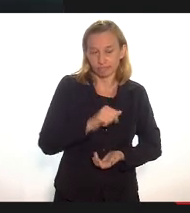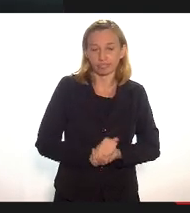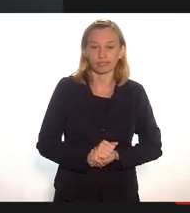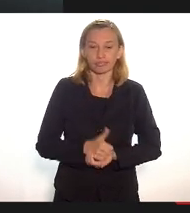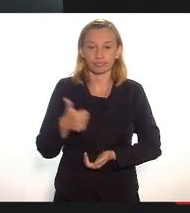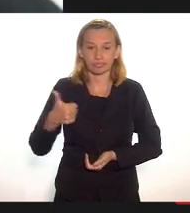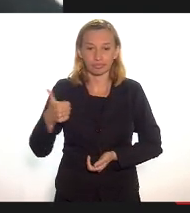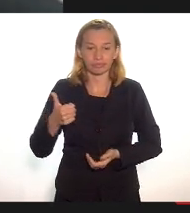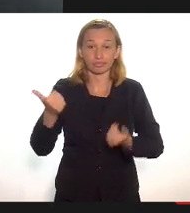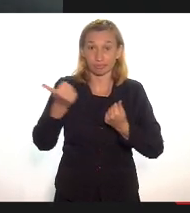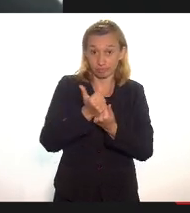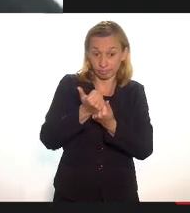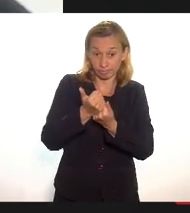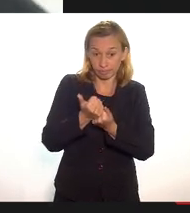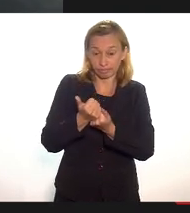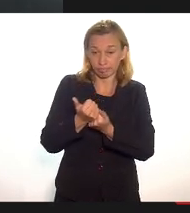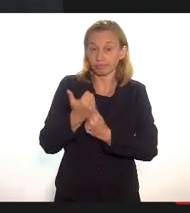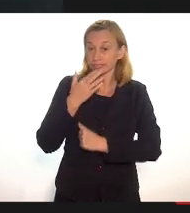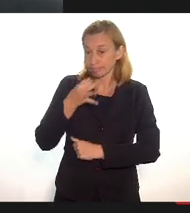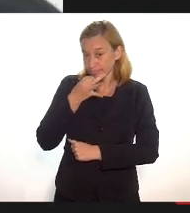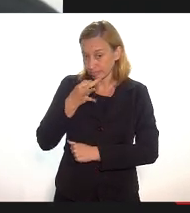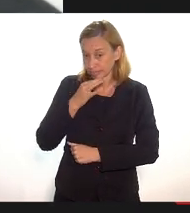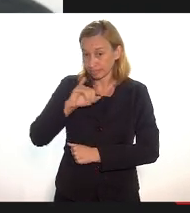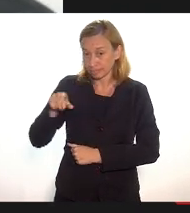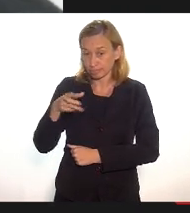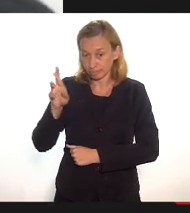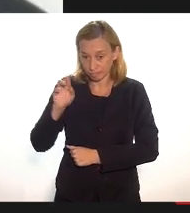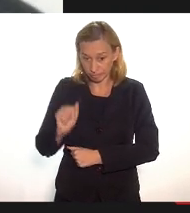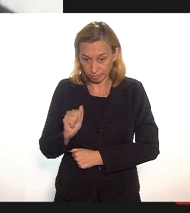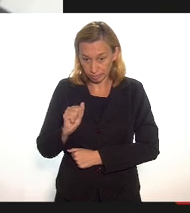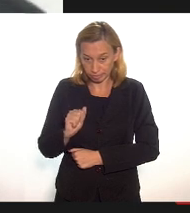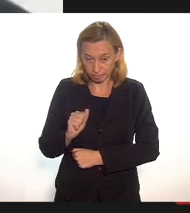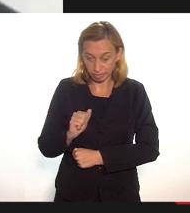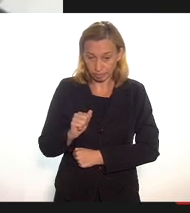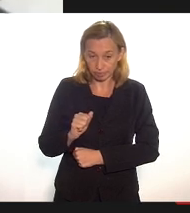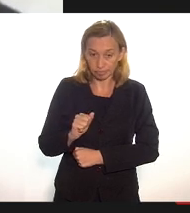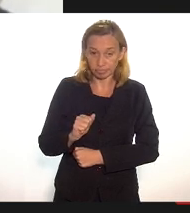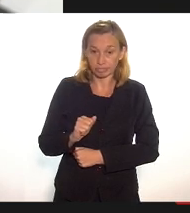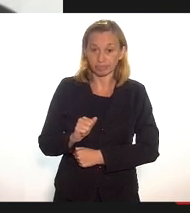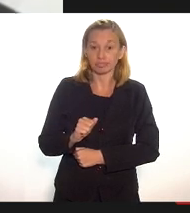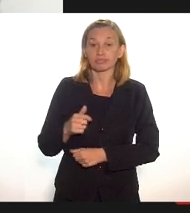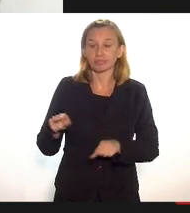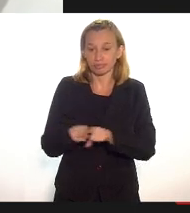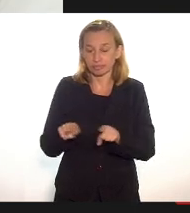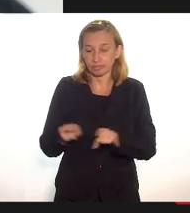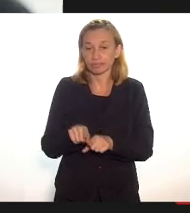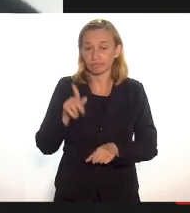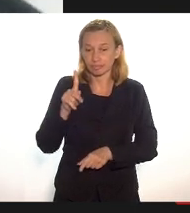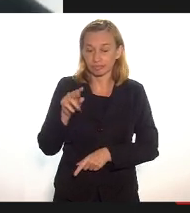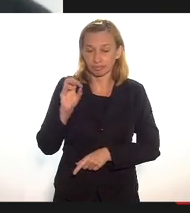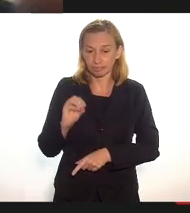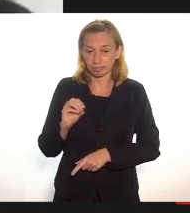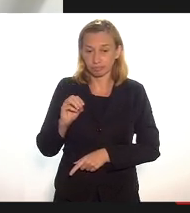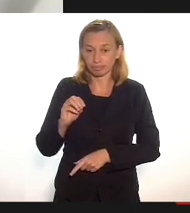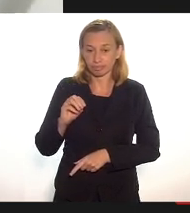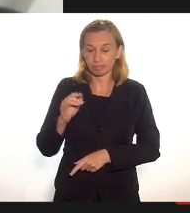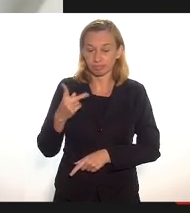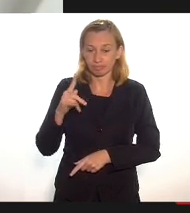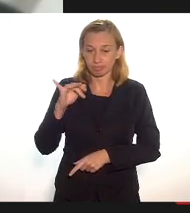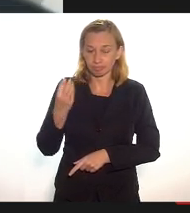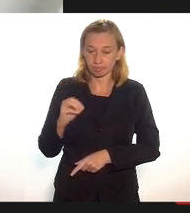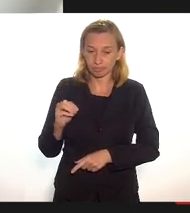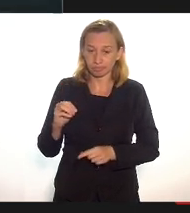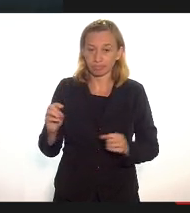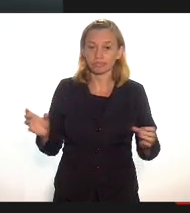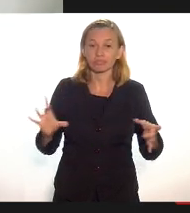primeiro, apoiar a sugestão da Jandira. Acrescentar o que disse também o Paulo Pinheiro, unir todos,